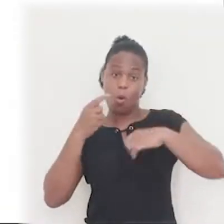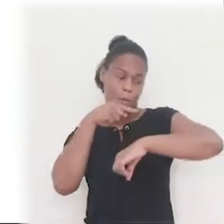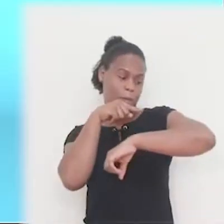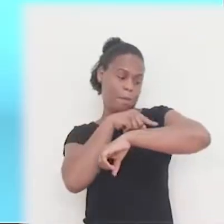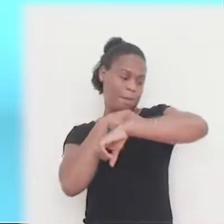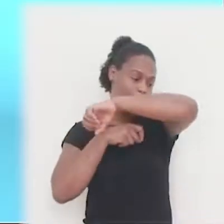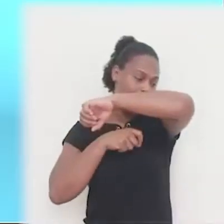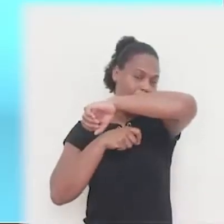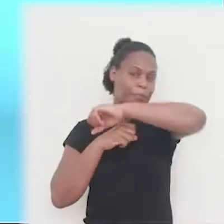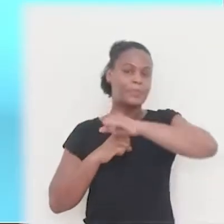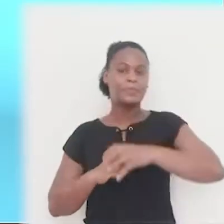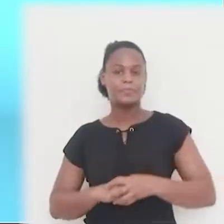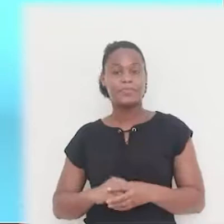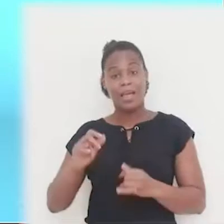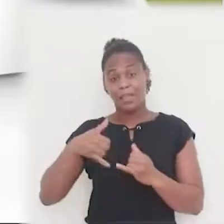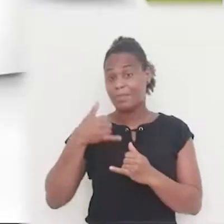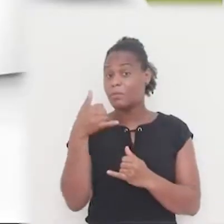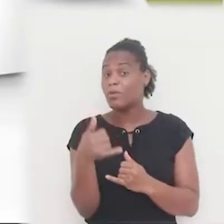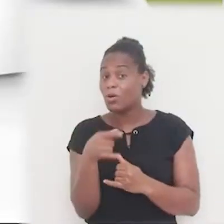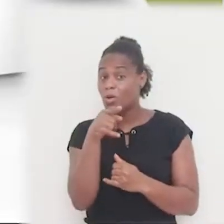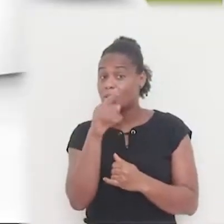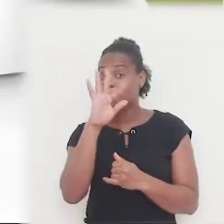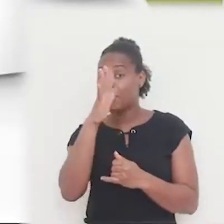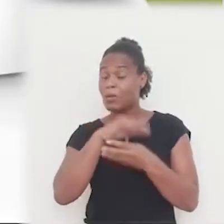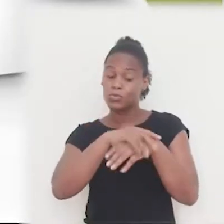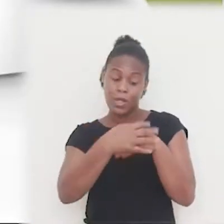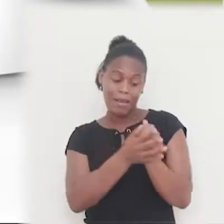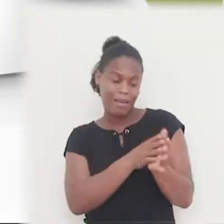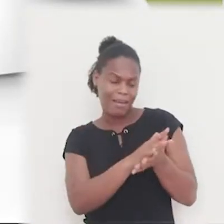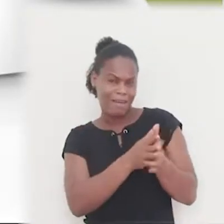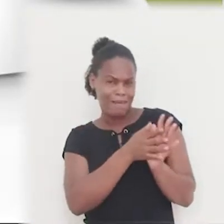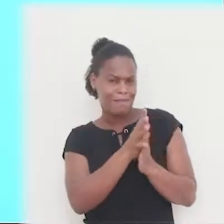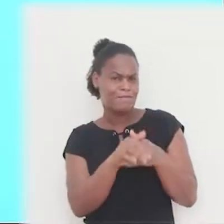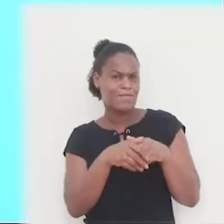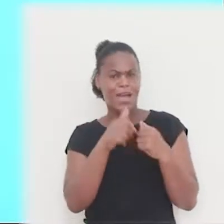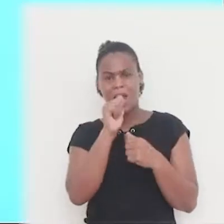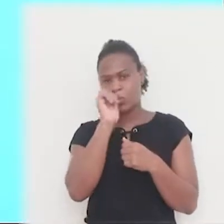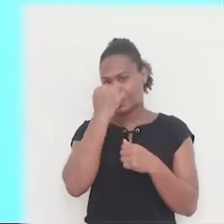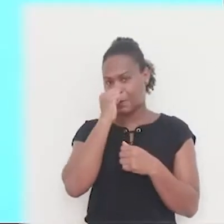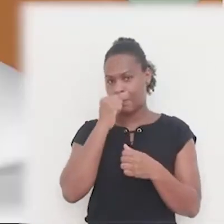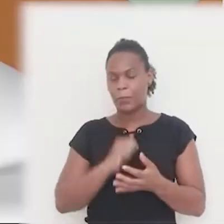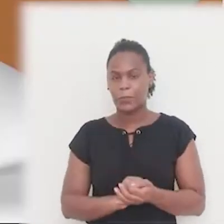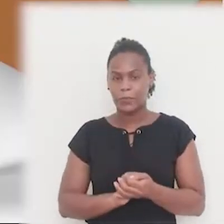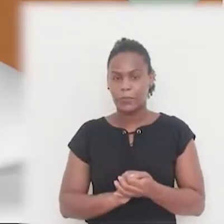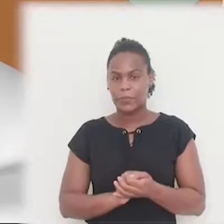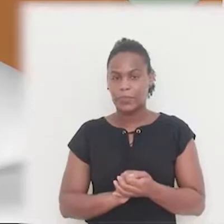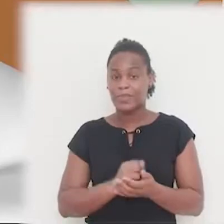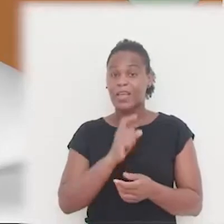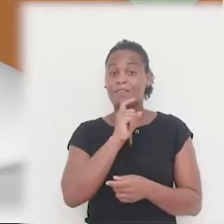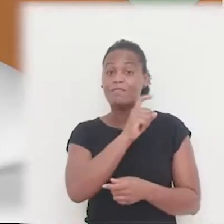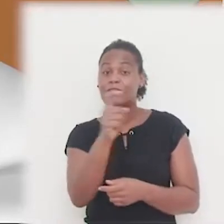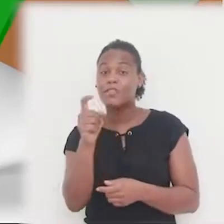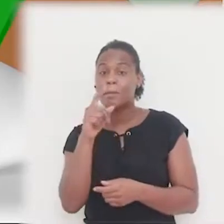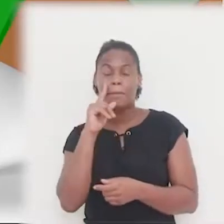do Futuro velho e depois Lave as Mãos com água e sabão avisa os teus pais se